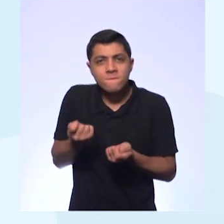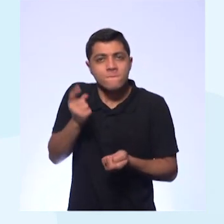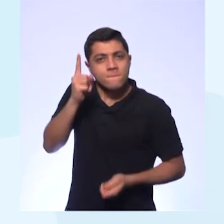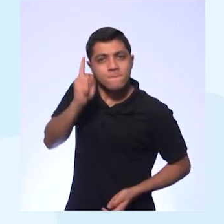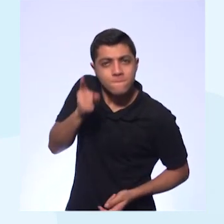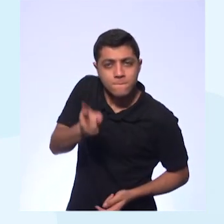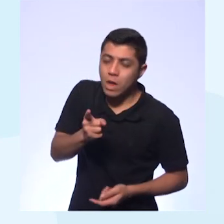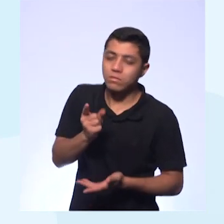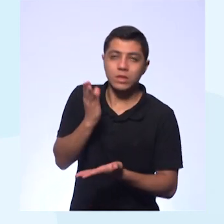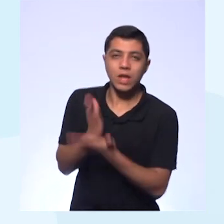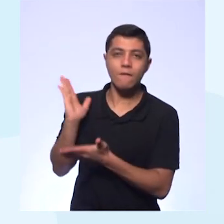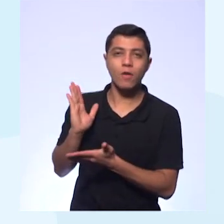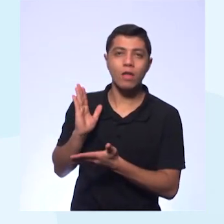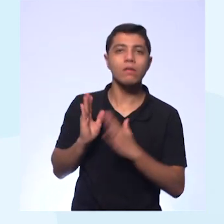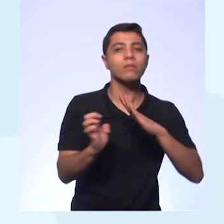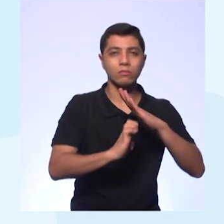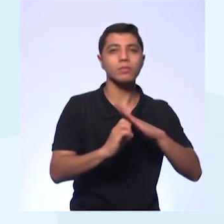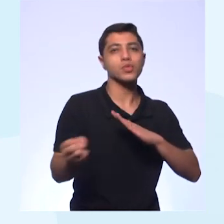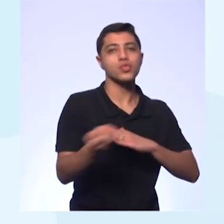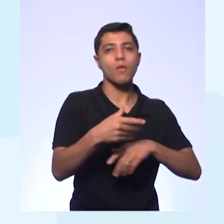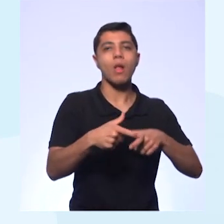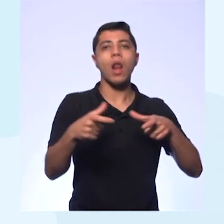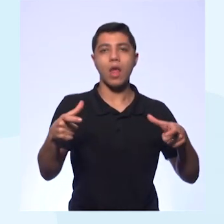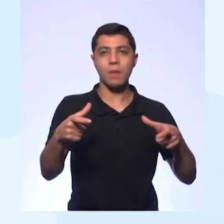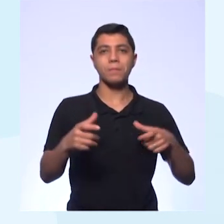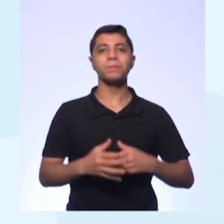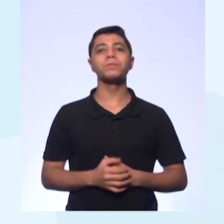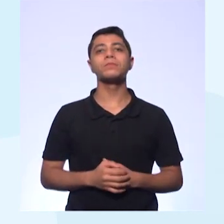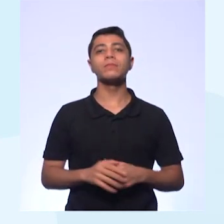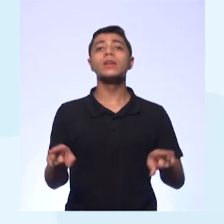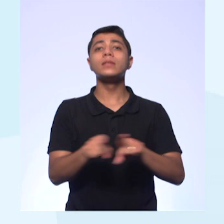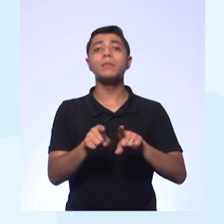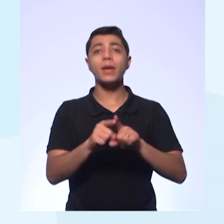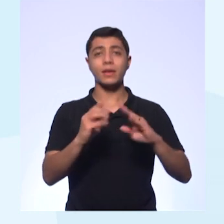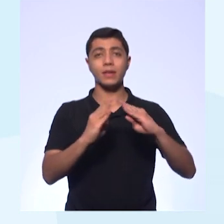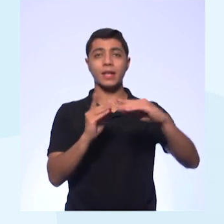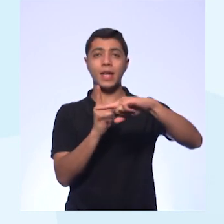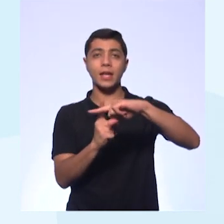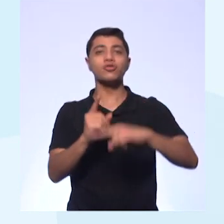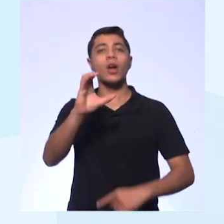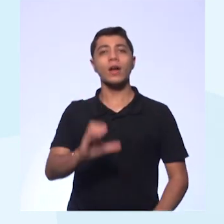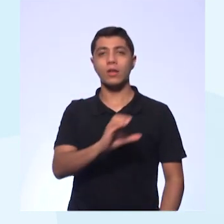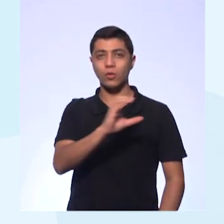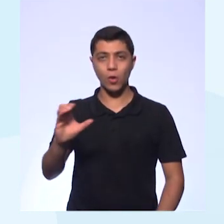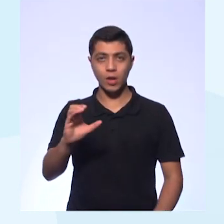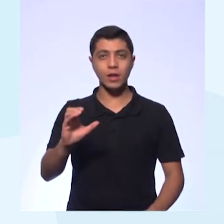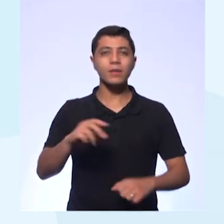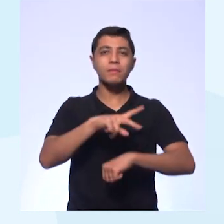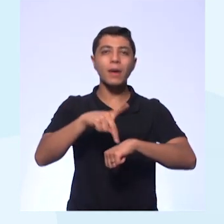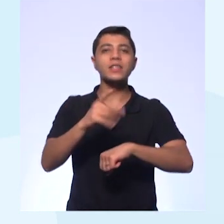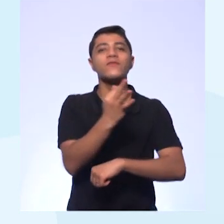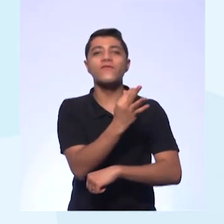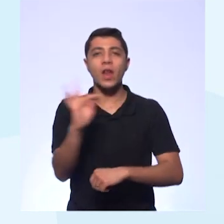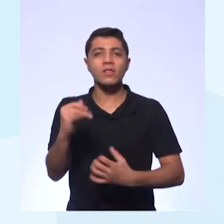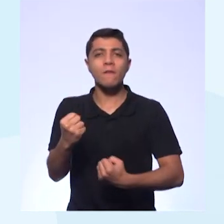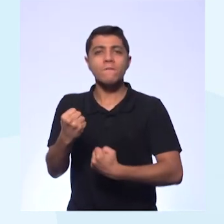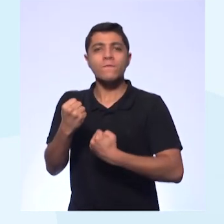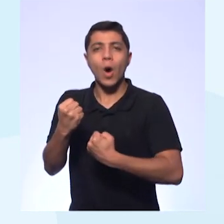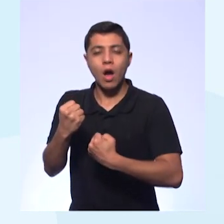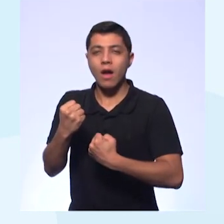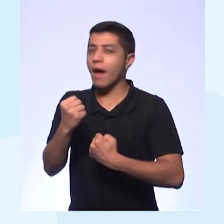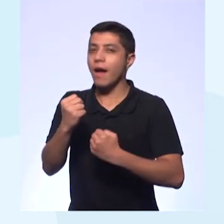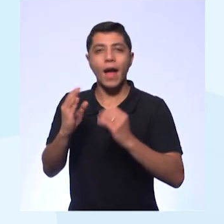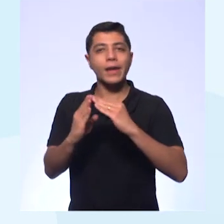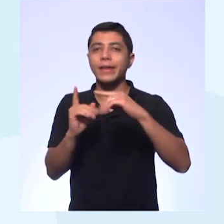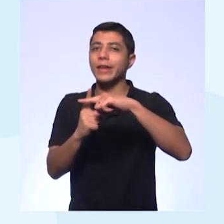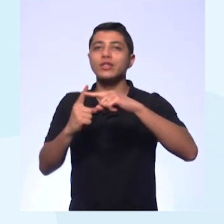seja, a Igreja Católica perde terreno na França, perde poder, aumento no número de proprietários de terras